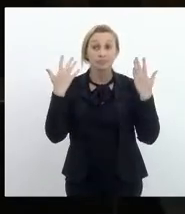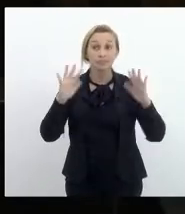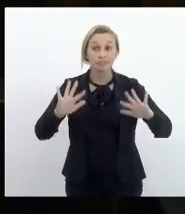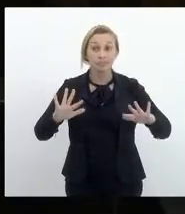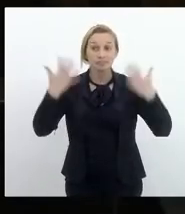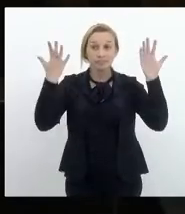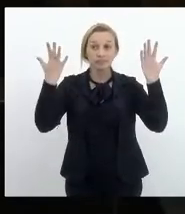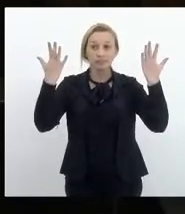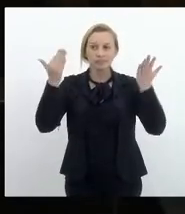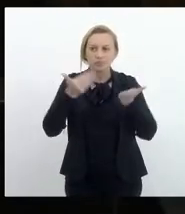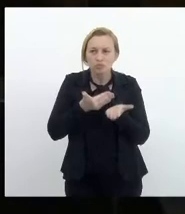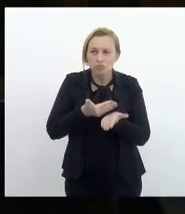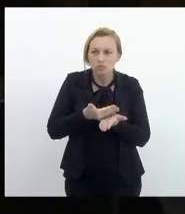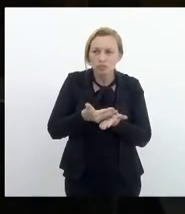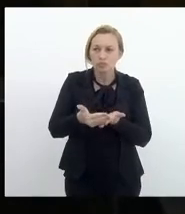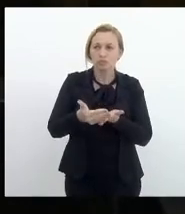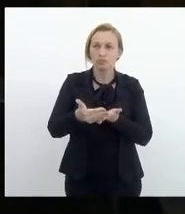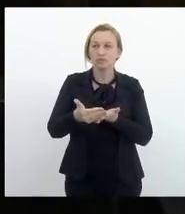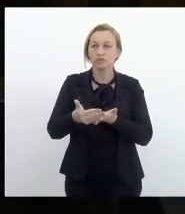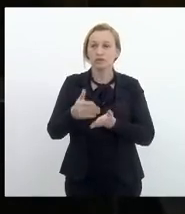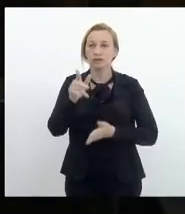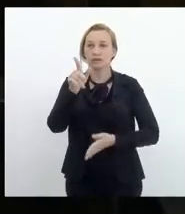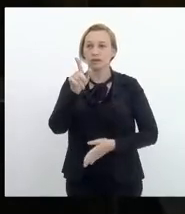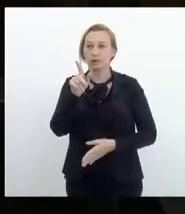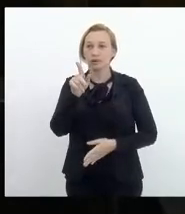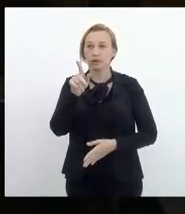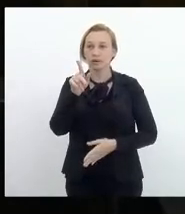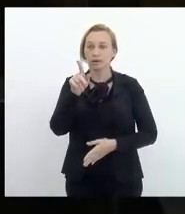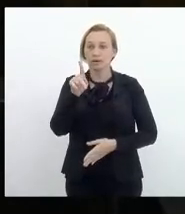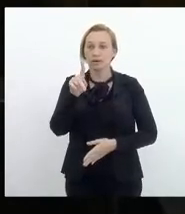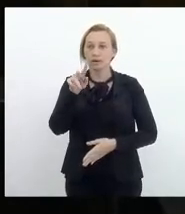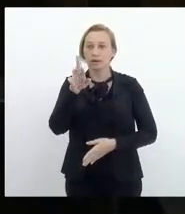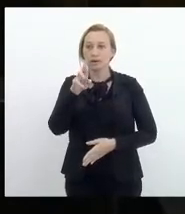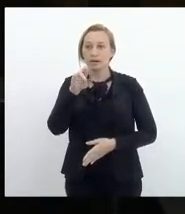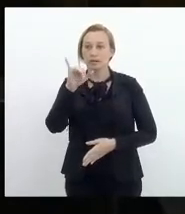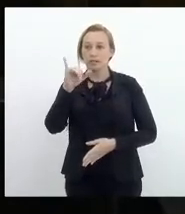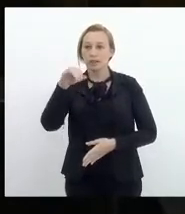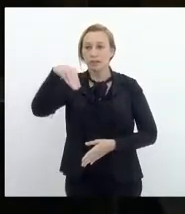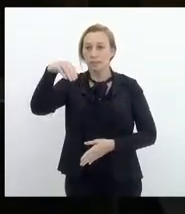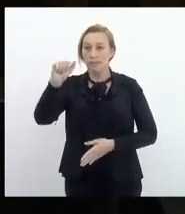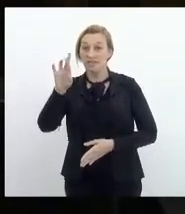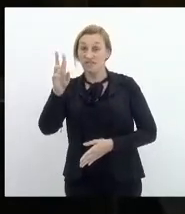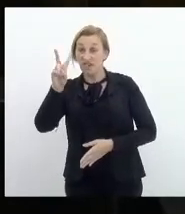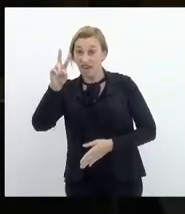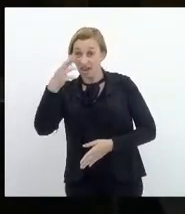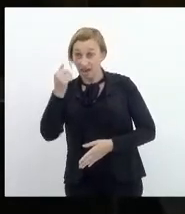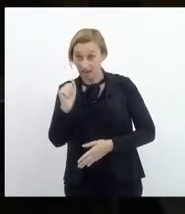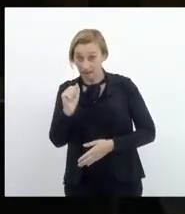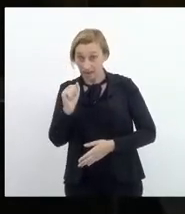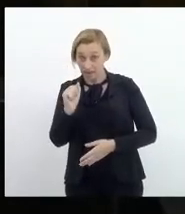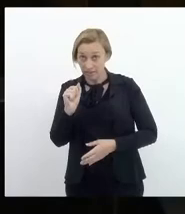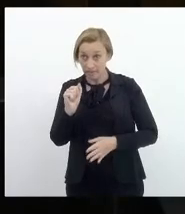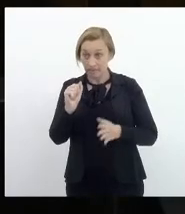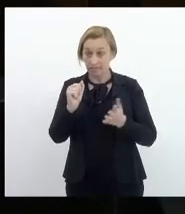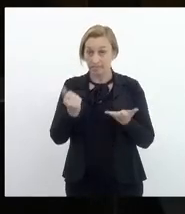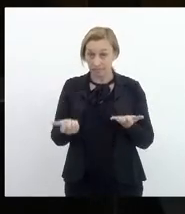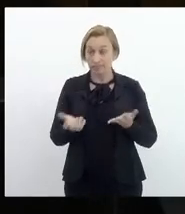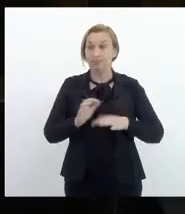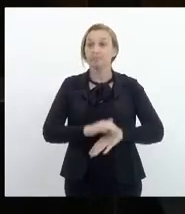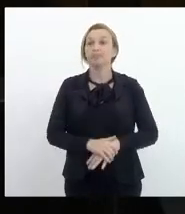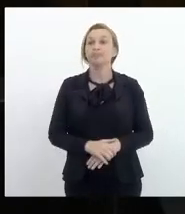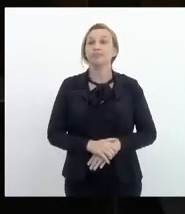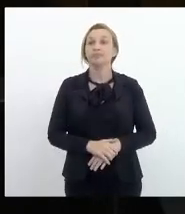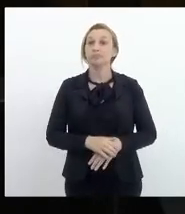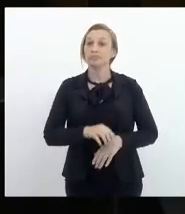o início da primavera e um minutinho início da primavera